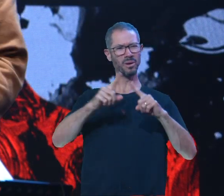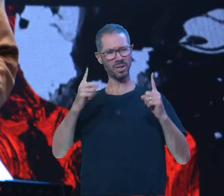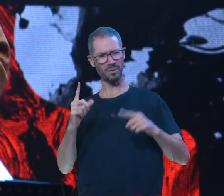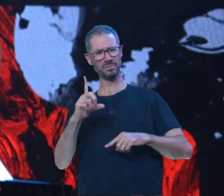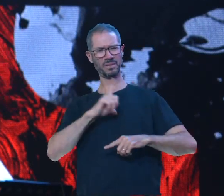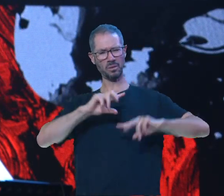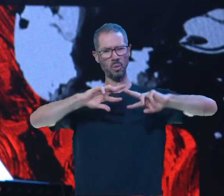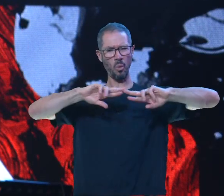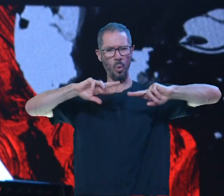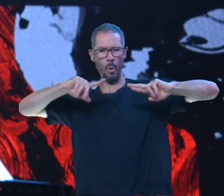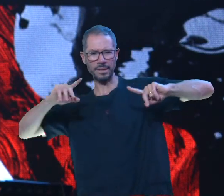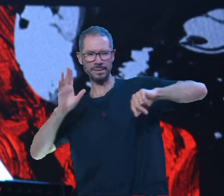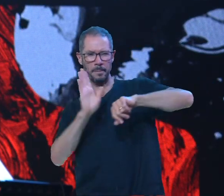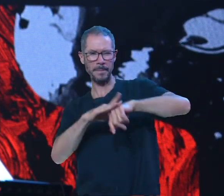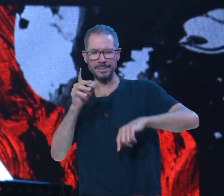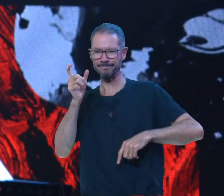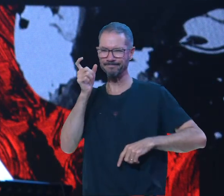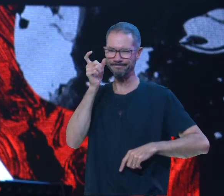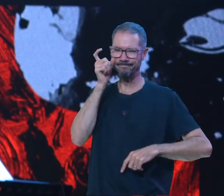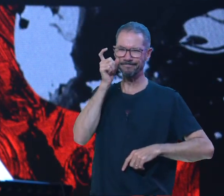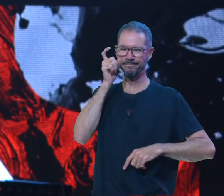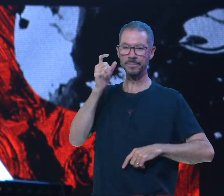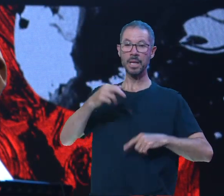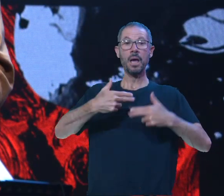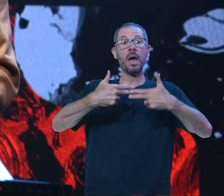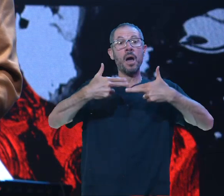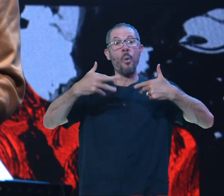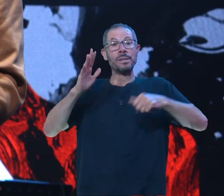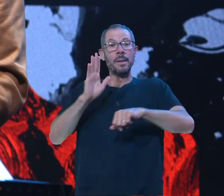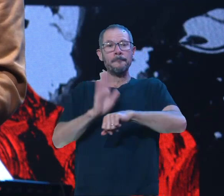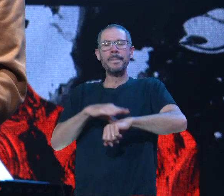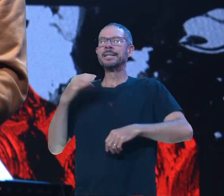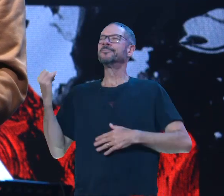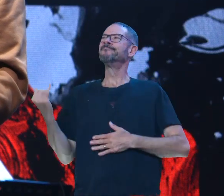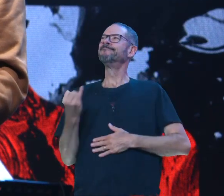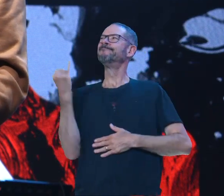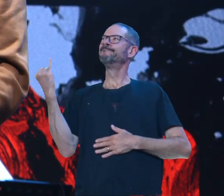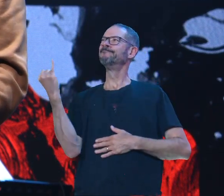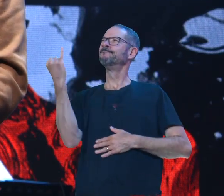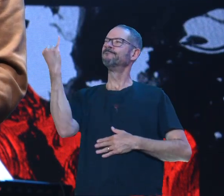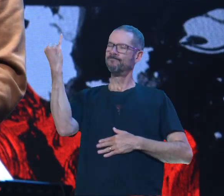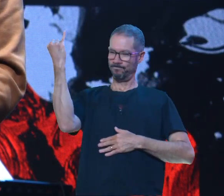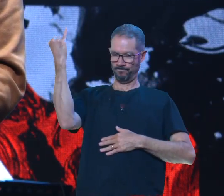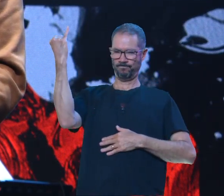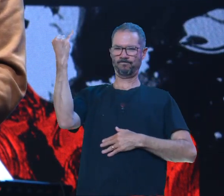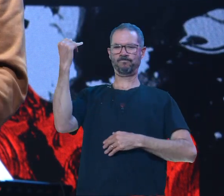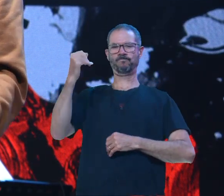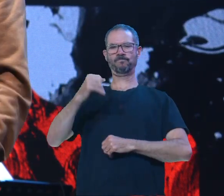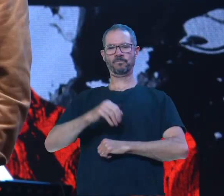Tem coisas mais interessantes, tem coisas mais importantes.